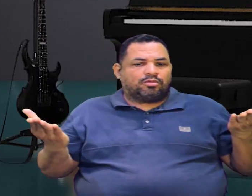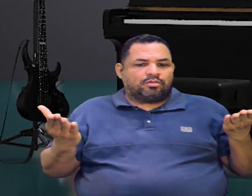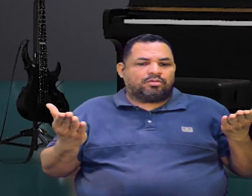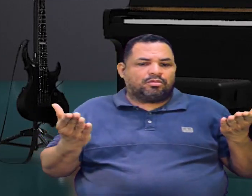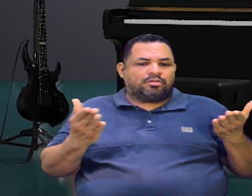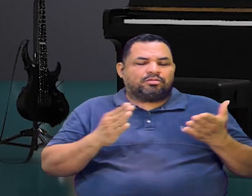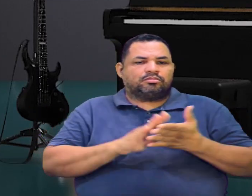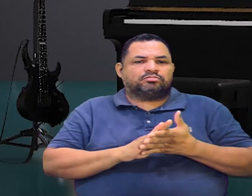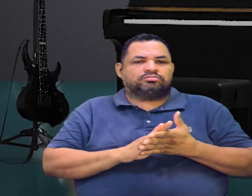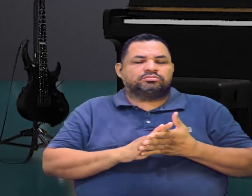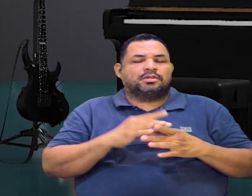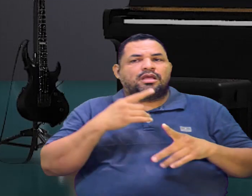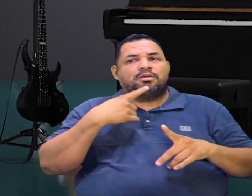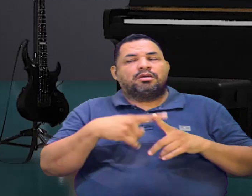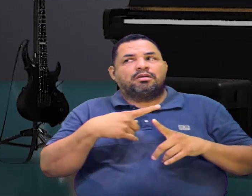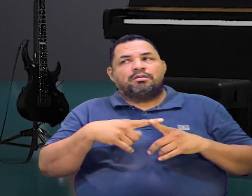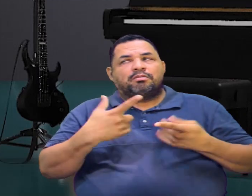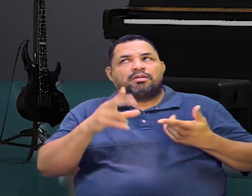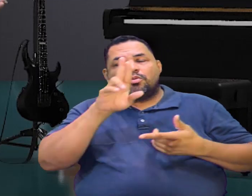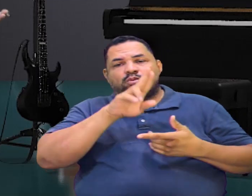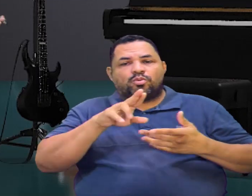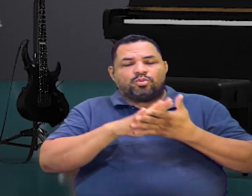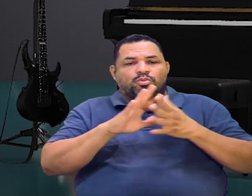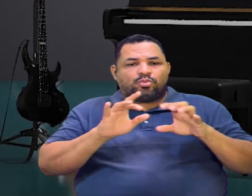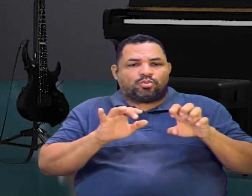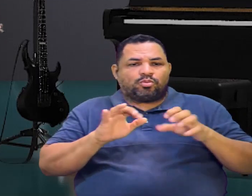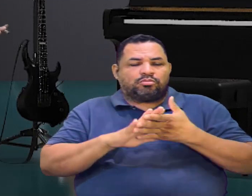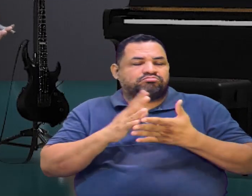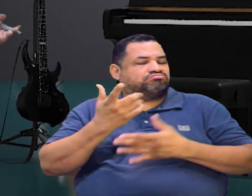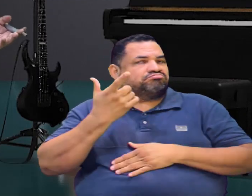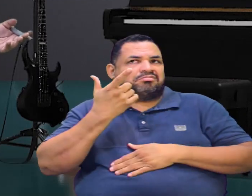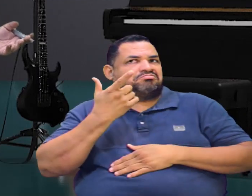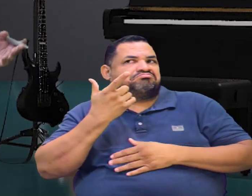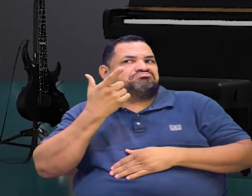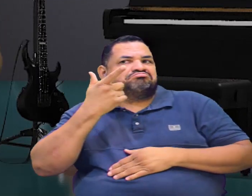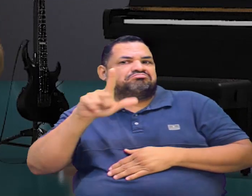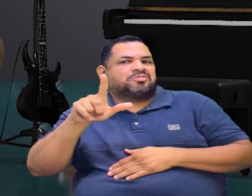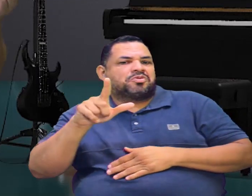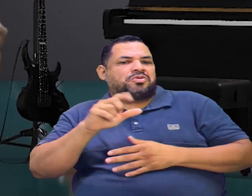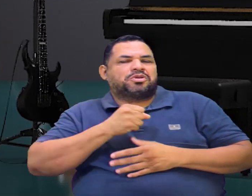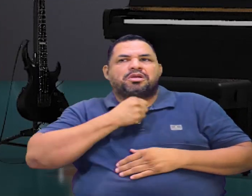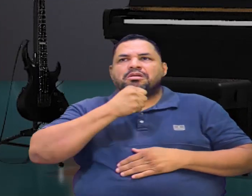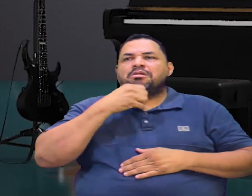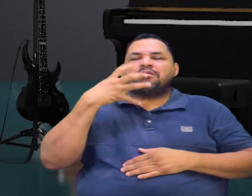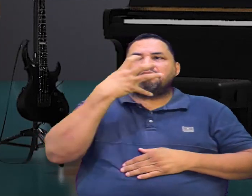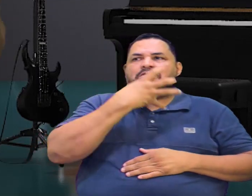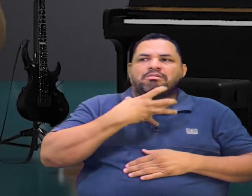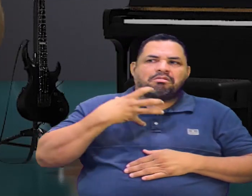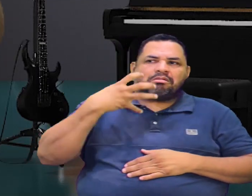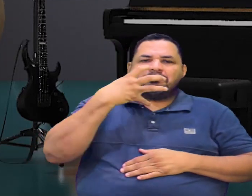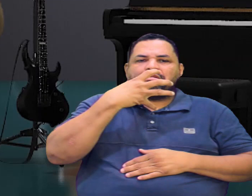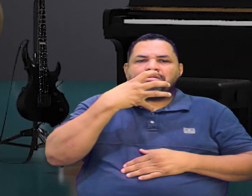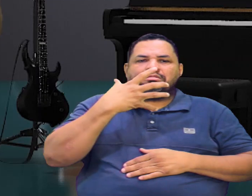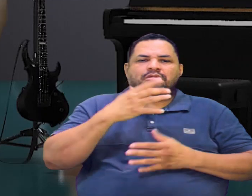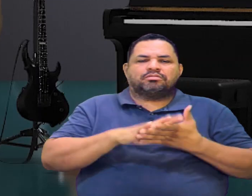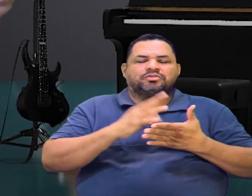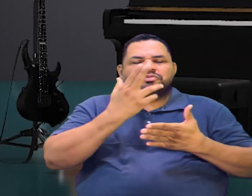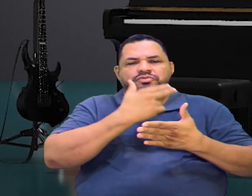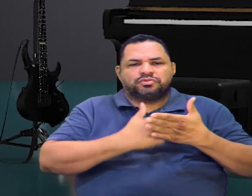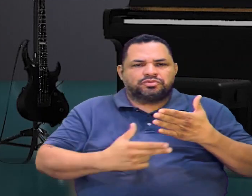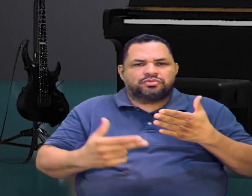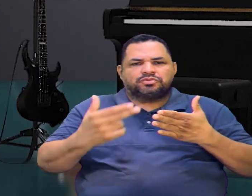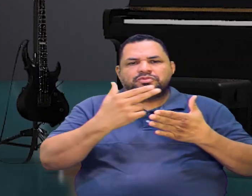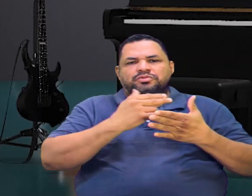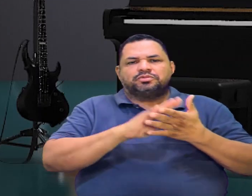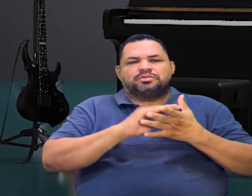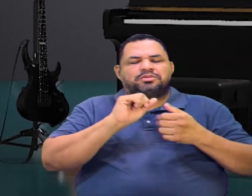tecnologias. Ah, não, por causa do computador agora eu não consigo mais cantar, nem tocar, não consigo mais desenhar, não